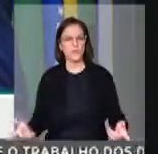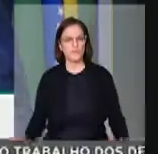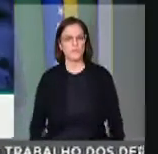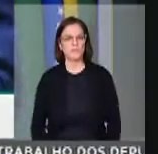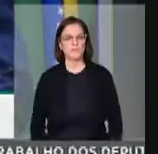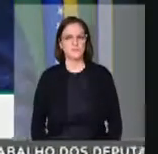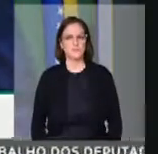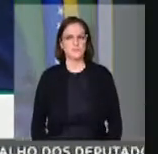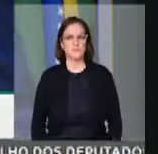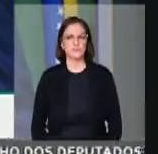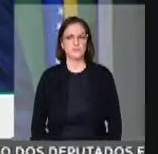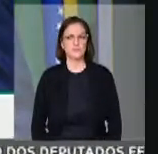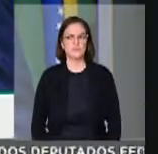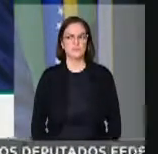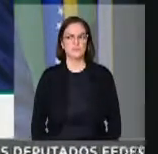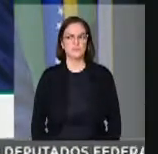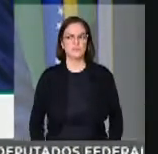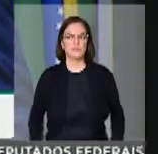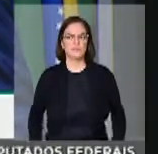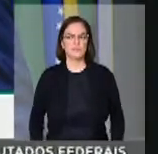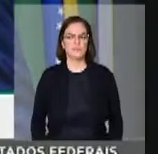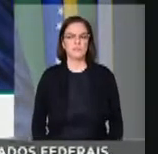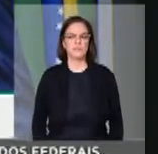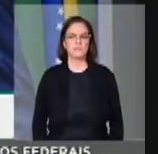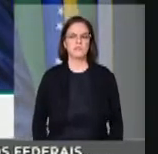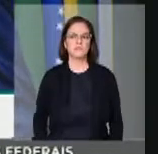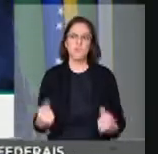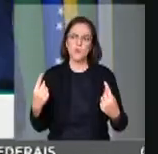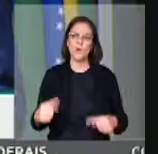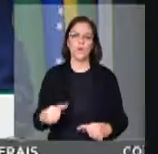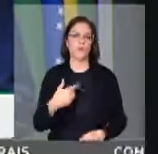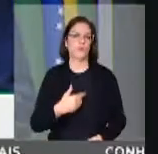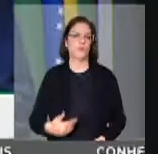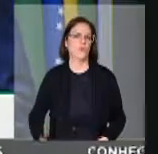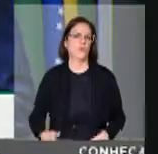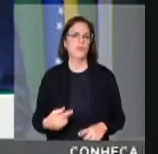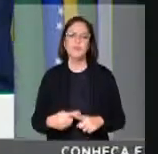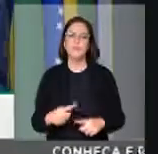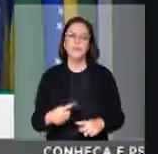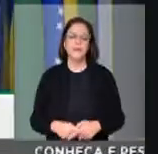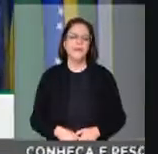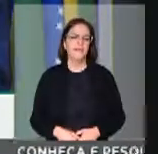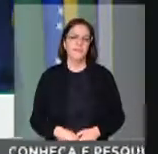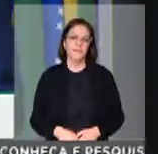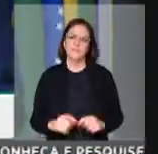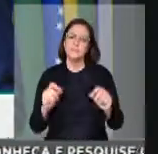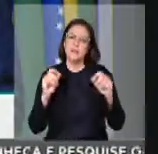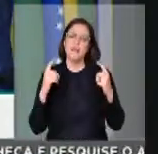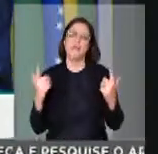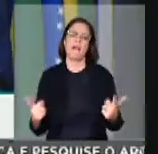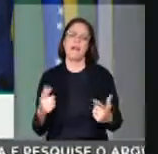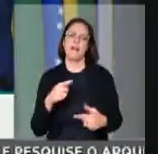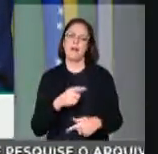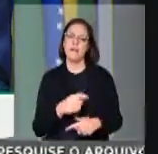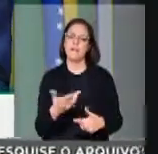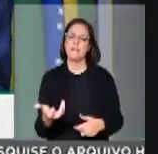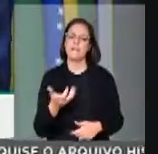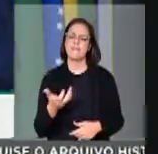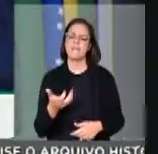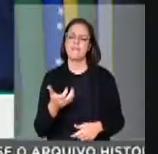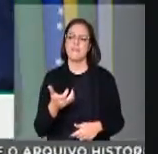e um protesto contra esta decisão do governo que evidentemente tem cunho político que